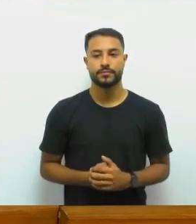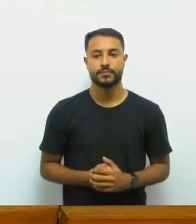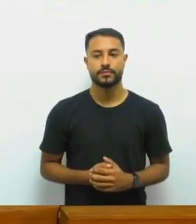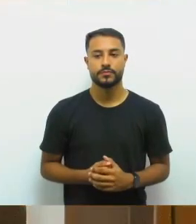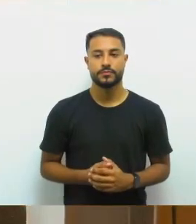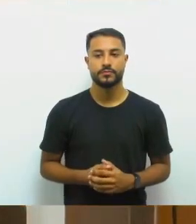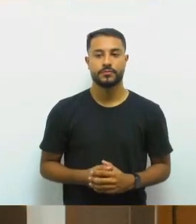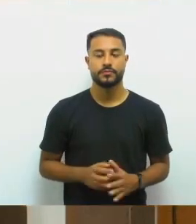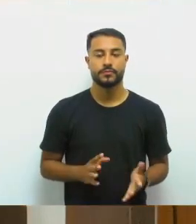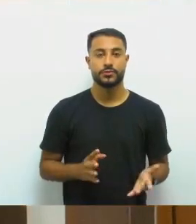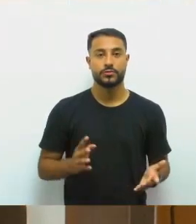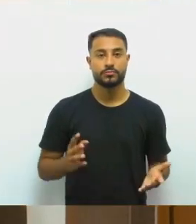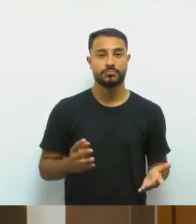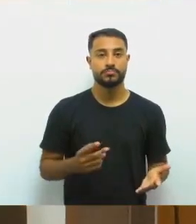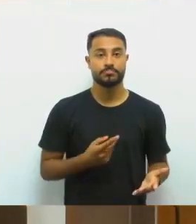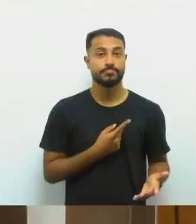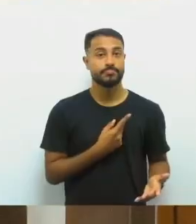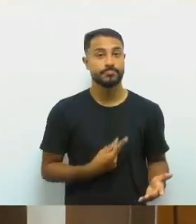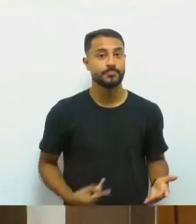Senhor presidente,